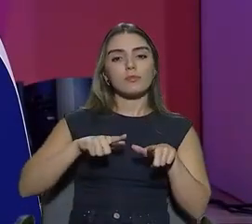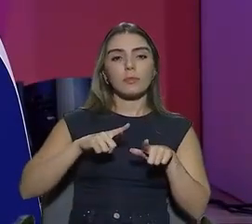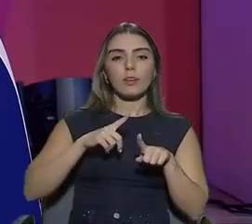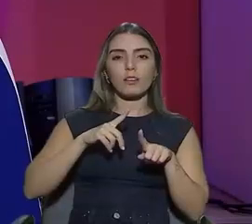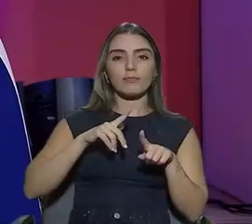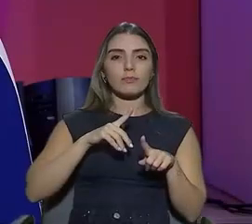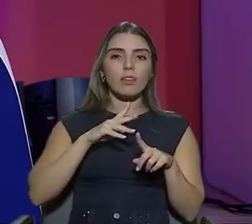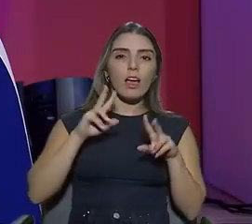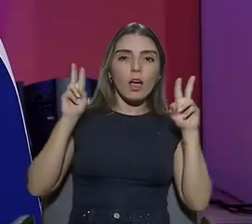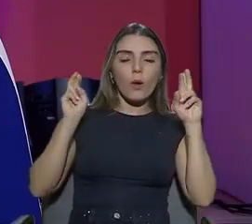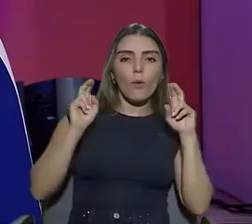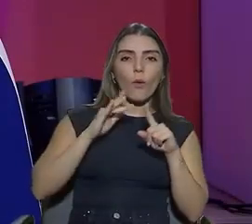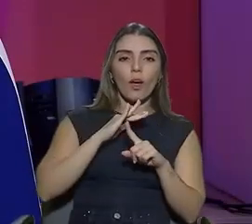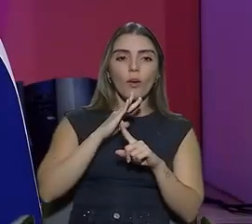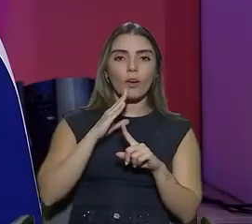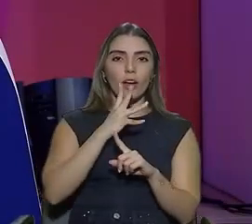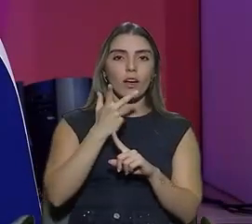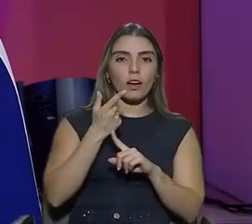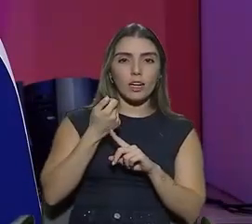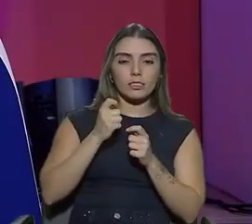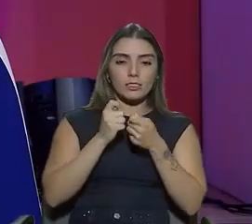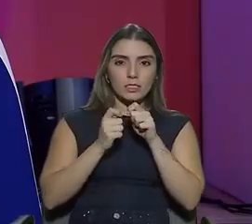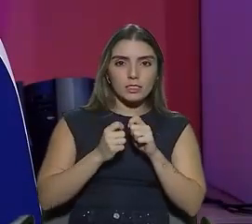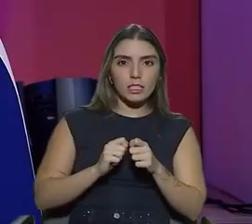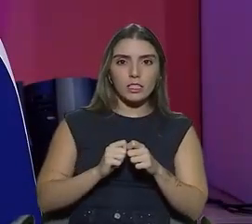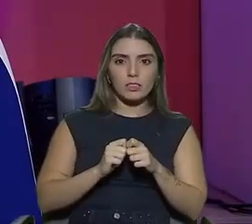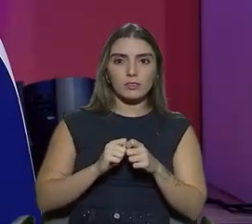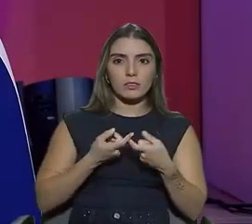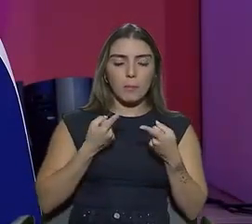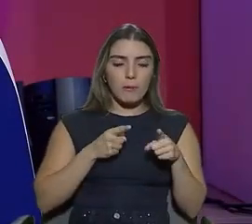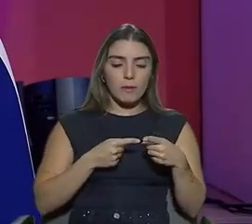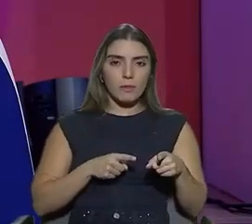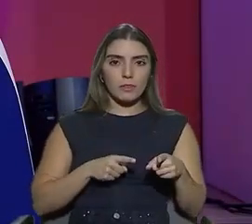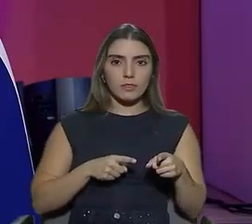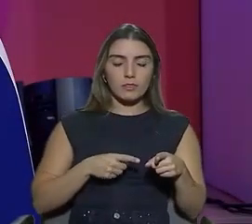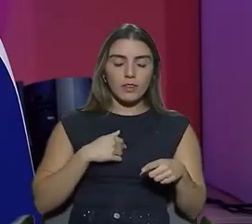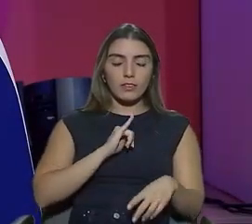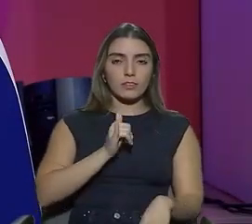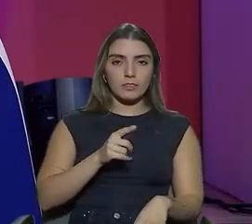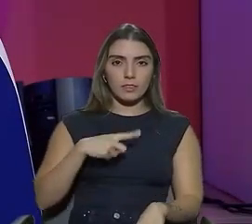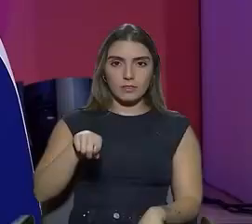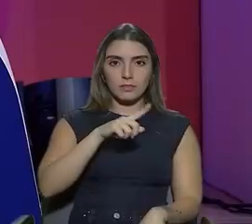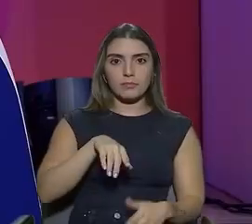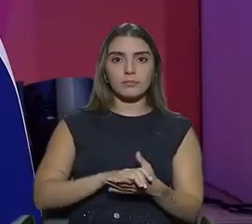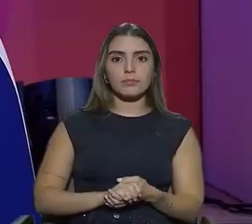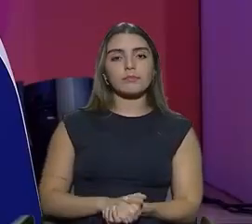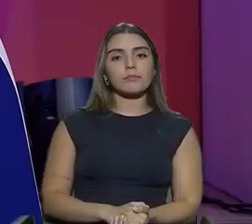dá como uma provocação. Primeiro, que eu vou contar a vocês, não sei se eu já contei alguma vez,